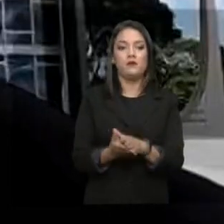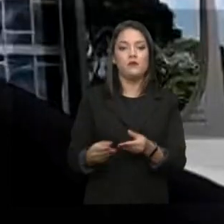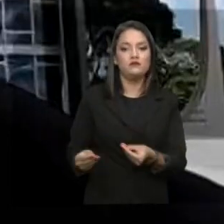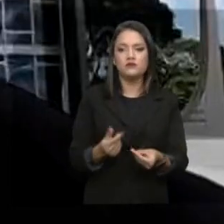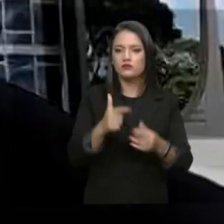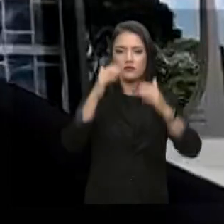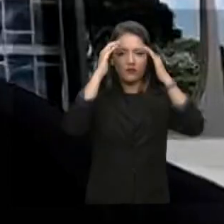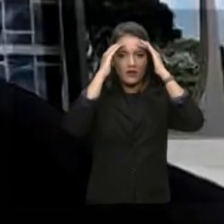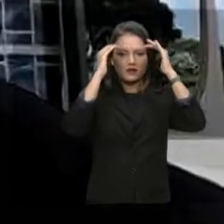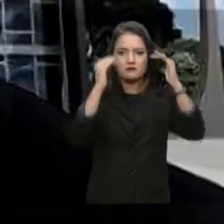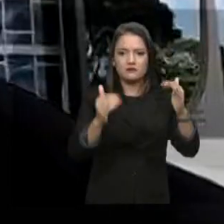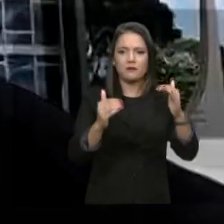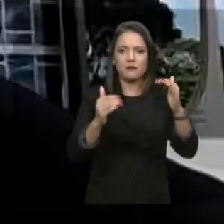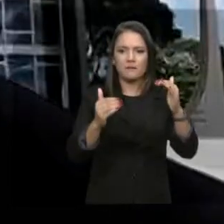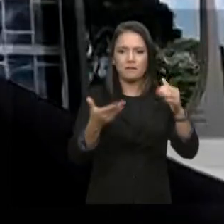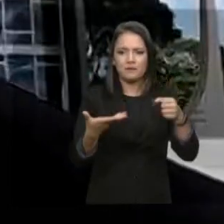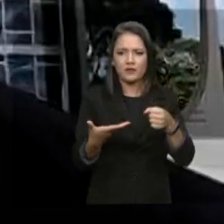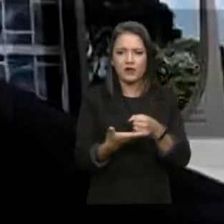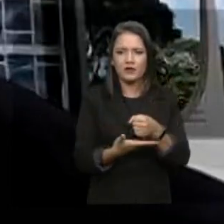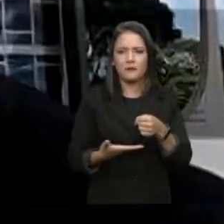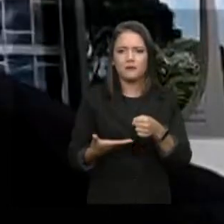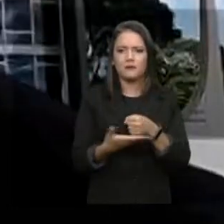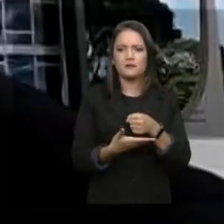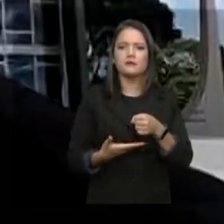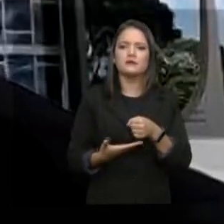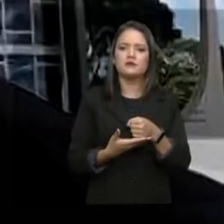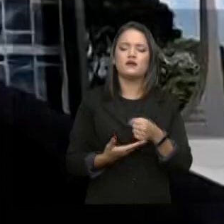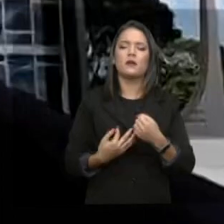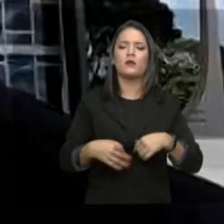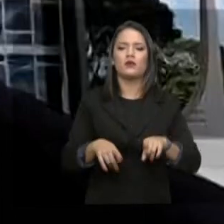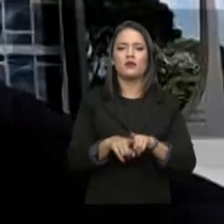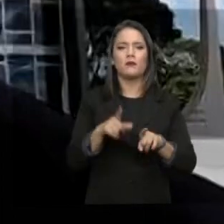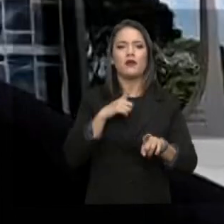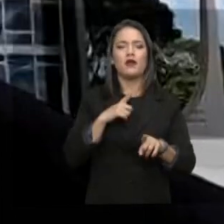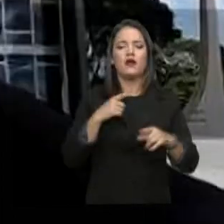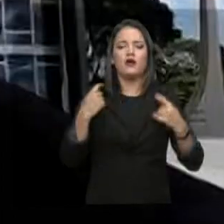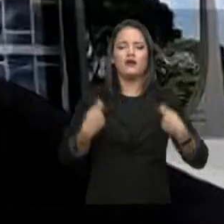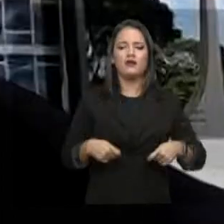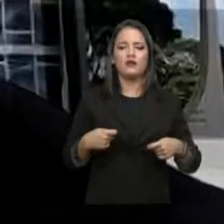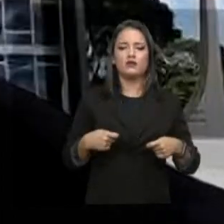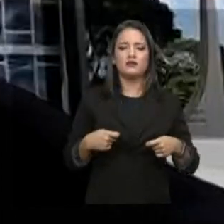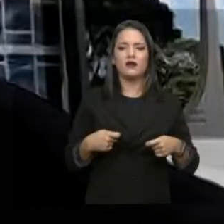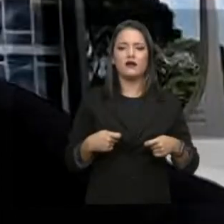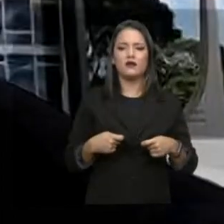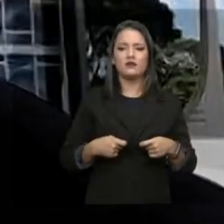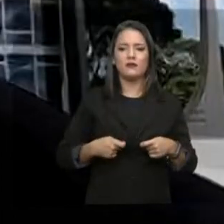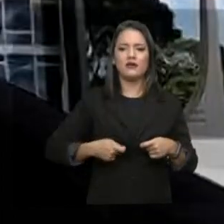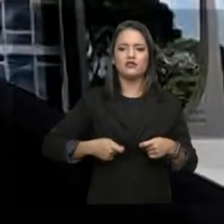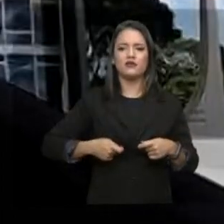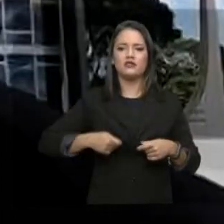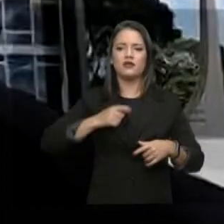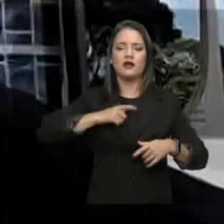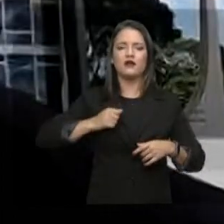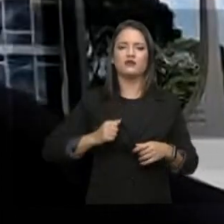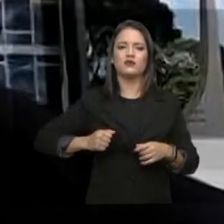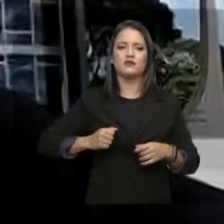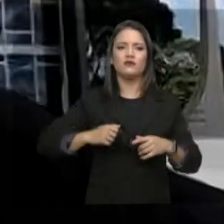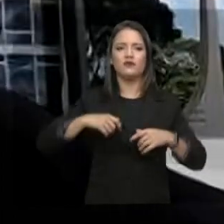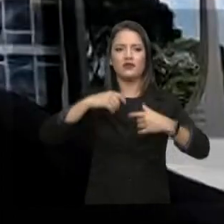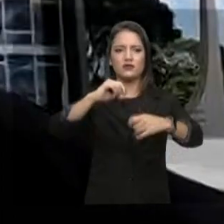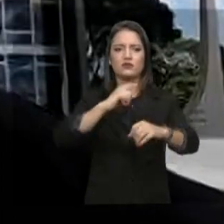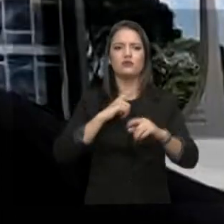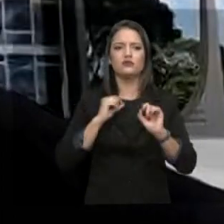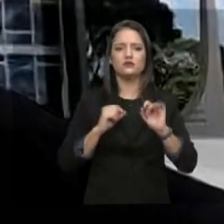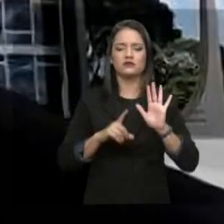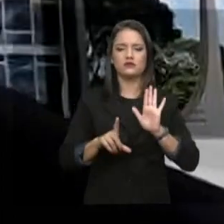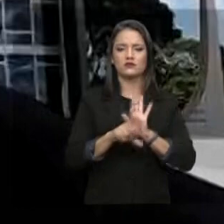desse princípio básico. É preciso ter em conta também que a negativa de extradição na via judicial não pode ser renovada, artigo 94 da Lei